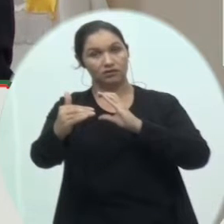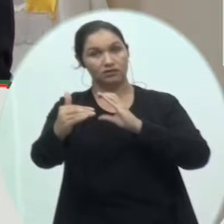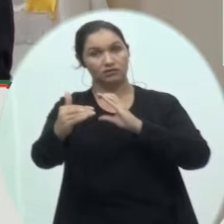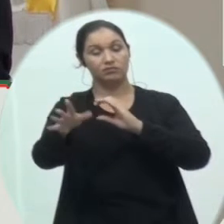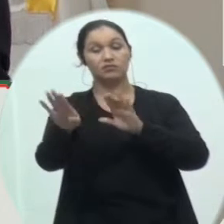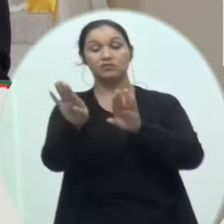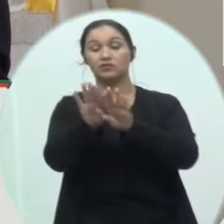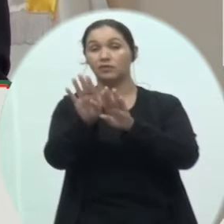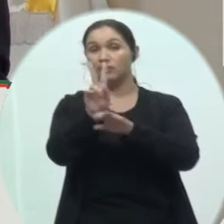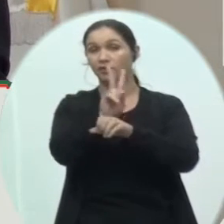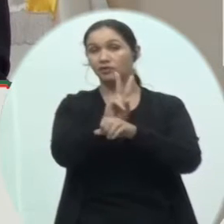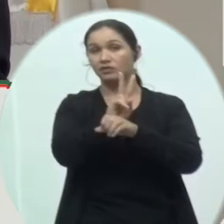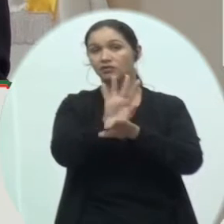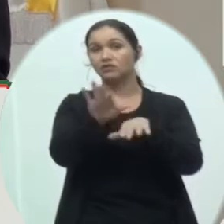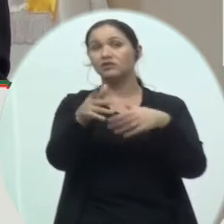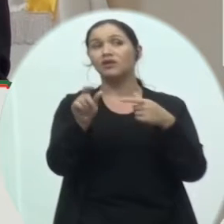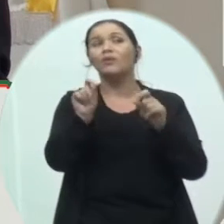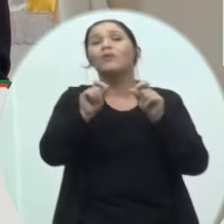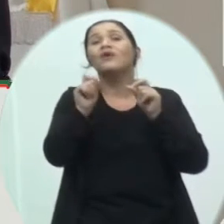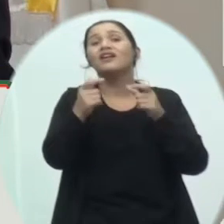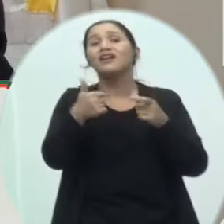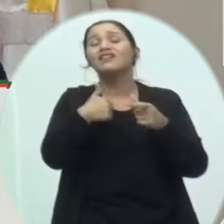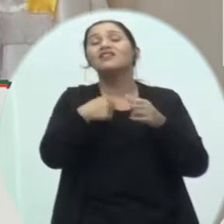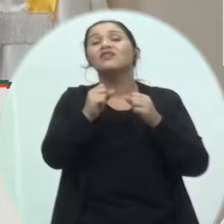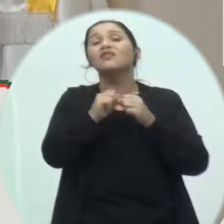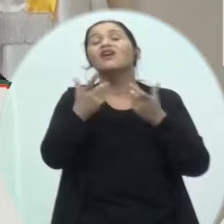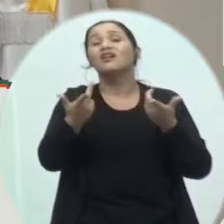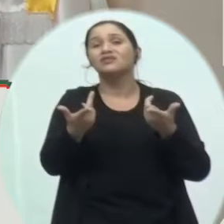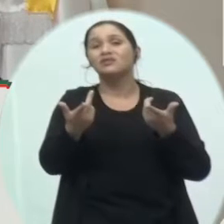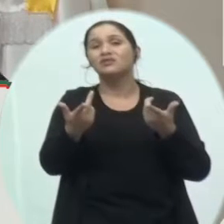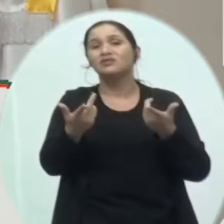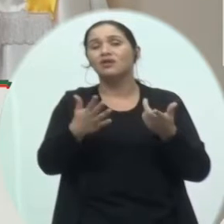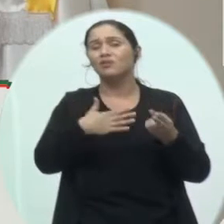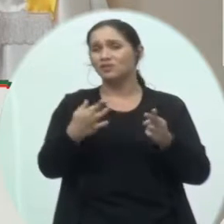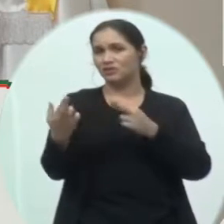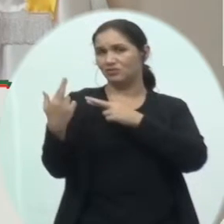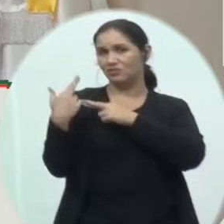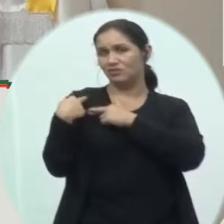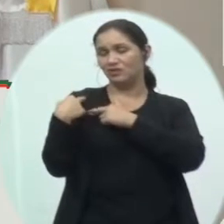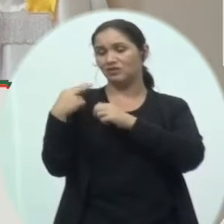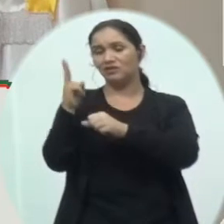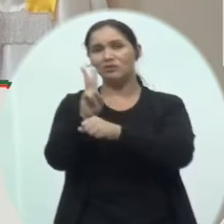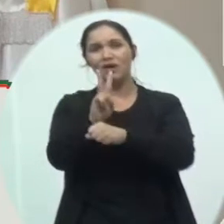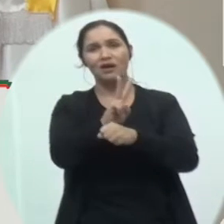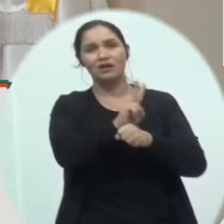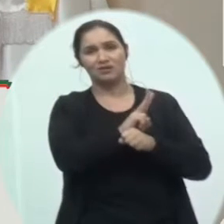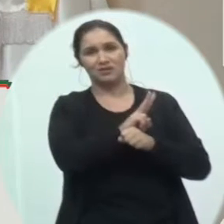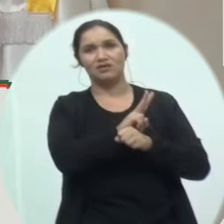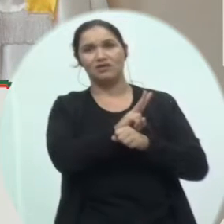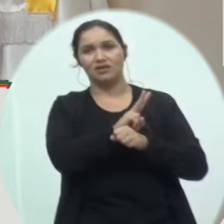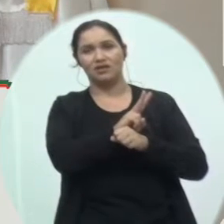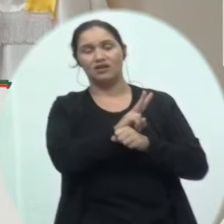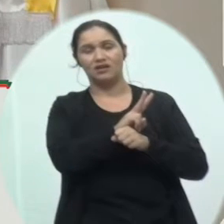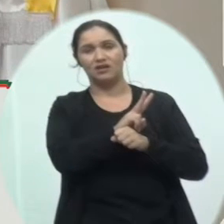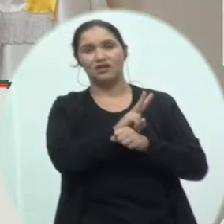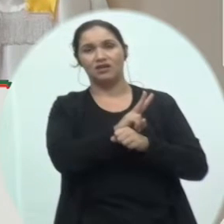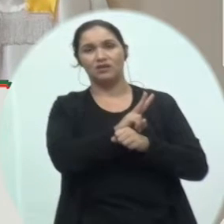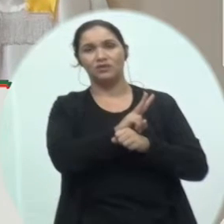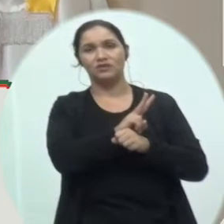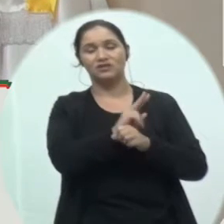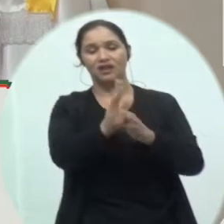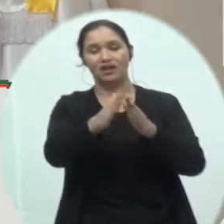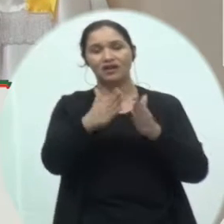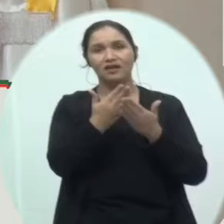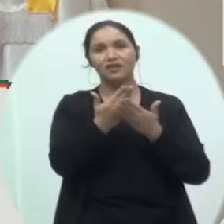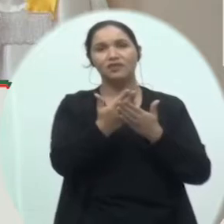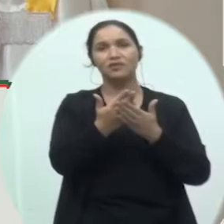qual é o outro papel do vereador? Eu acho que o papel do vereador é fiscalizar e legislar. Se não for esse papel, o